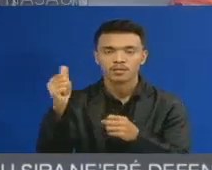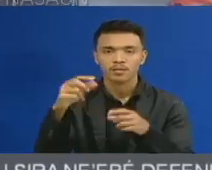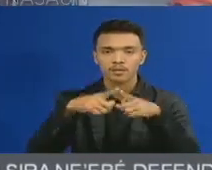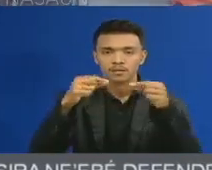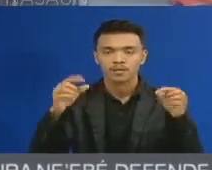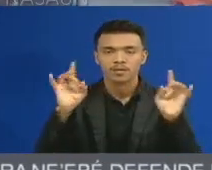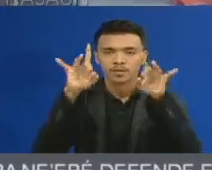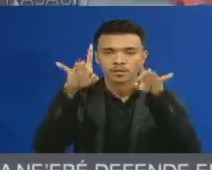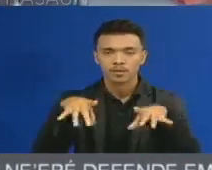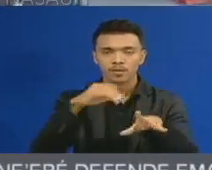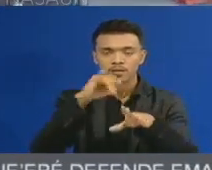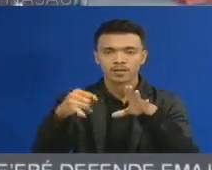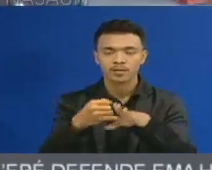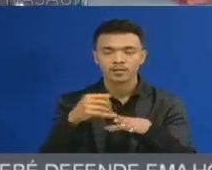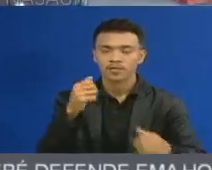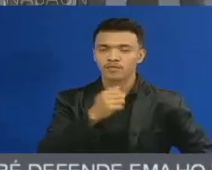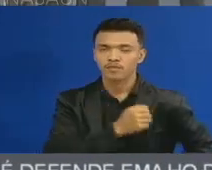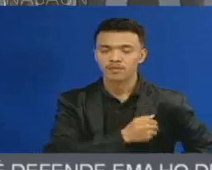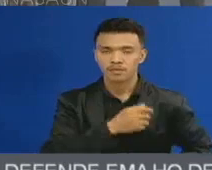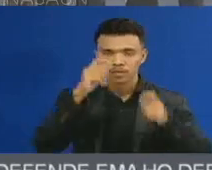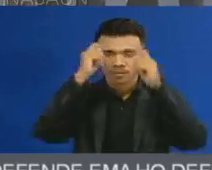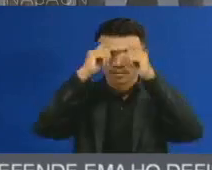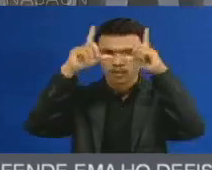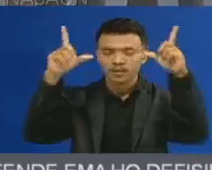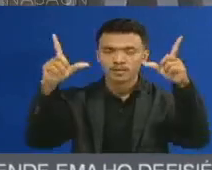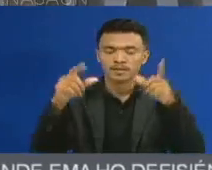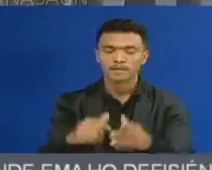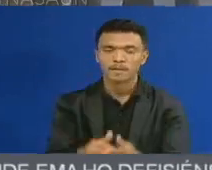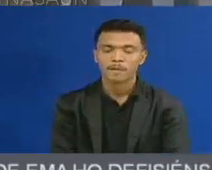Austrália, inclui Força Defesa Timor-Leste. Juvenal da Silva, RTTL.